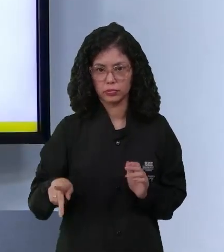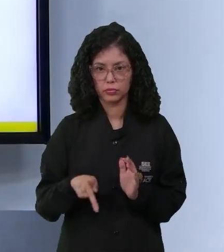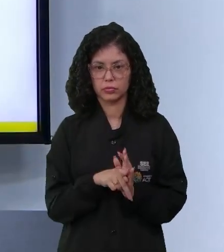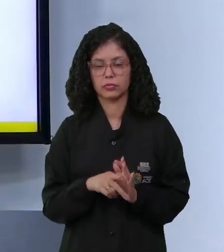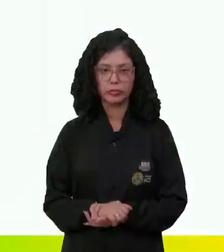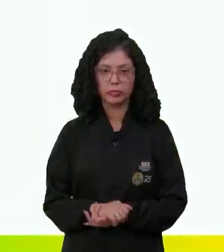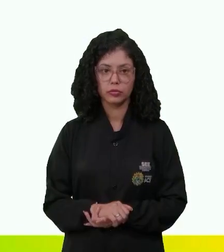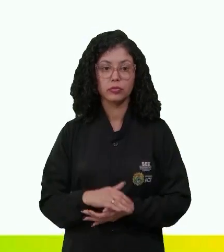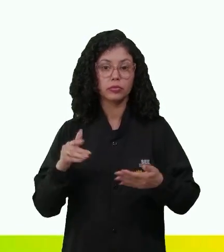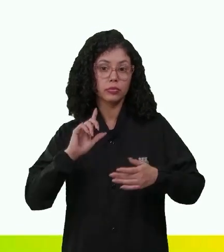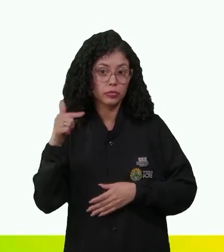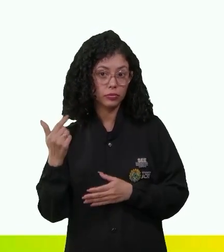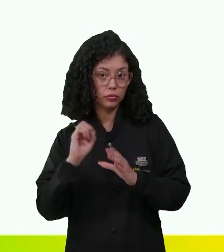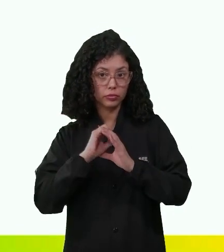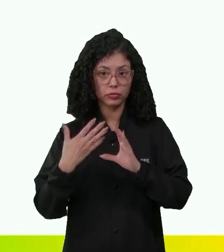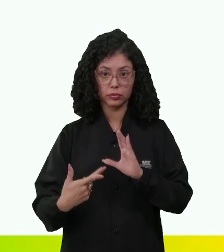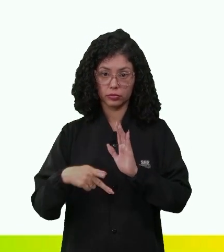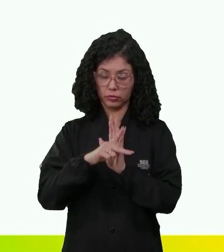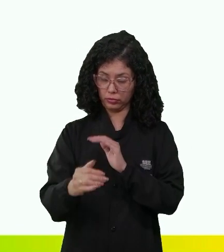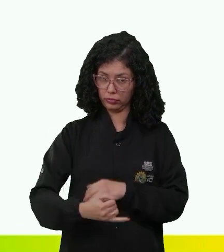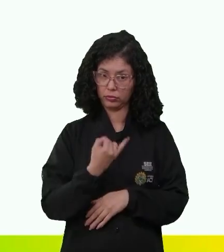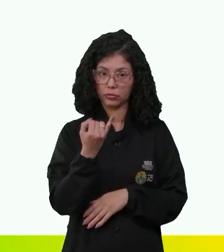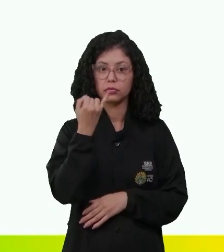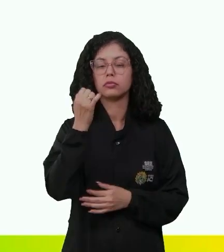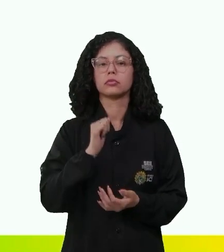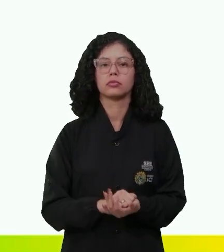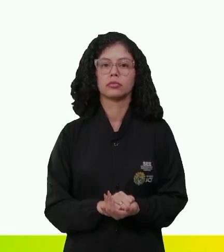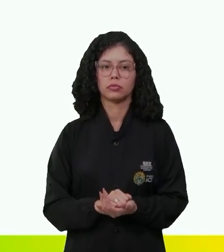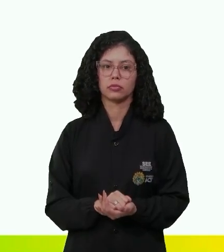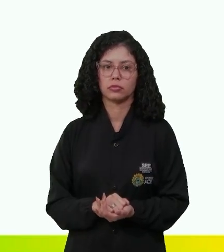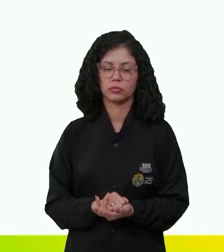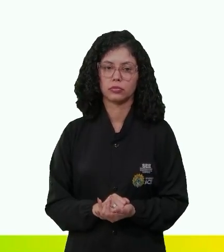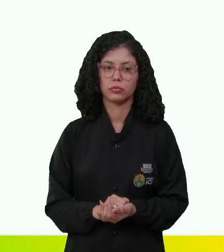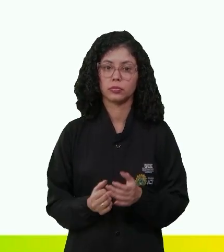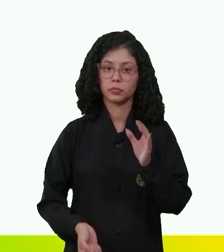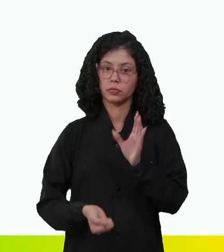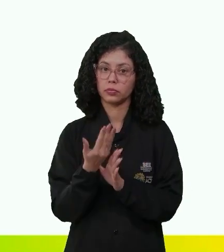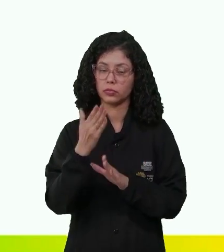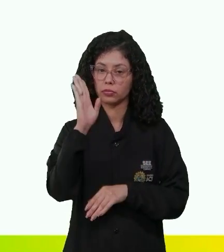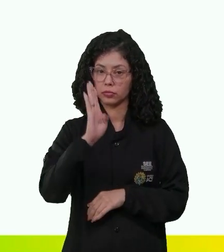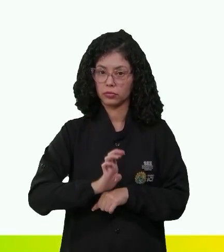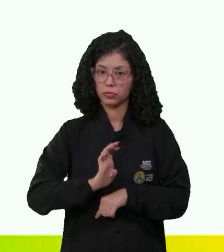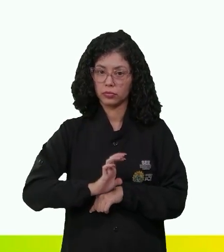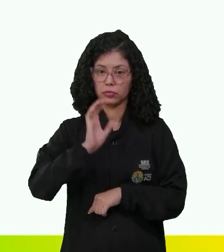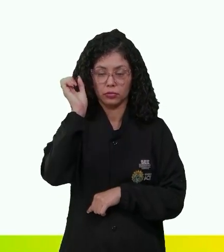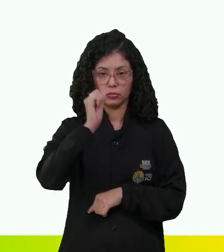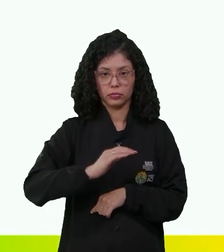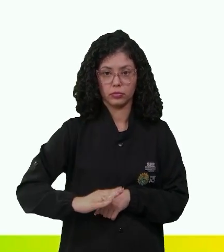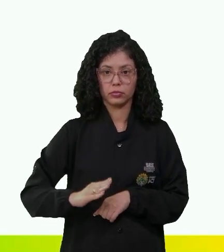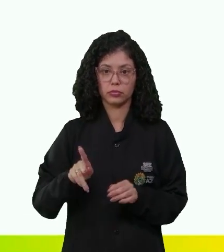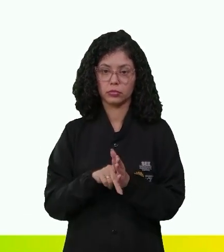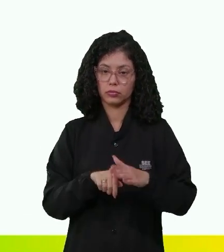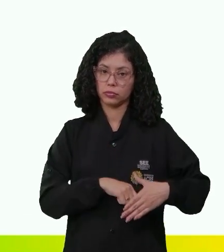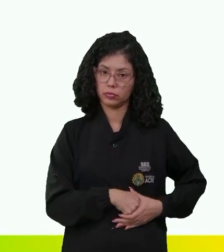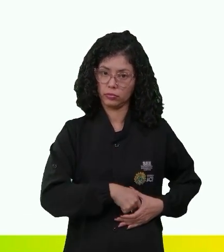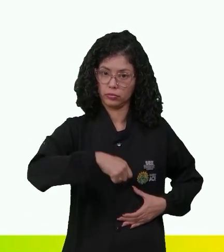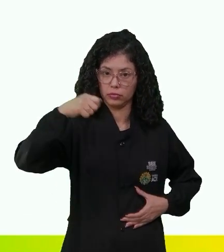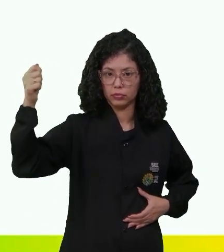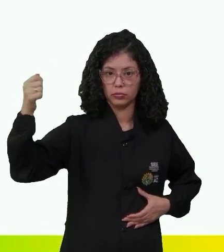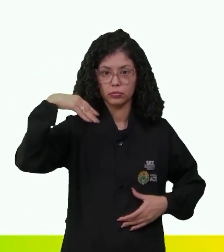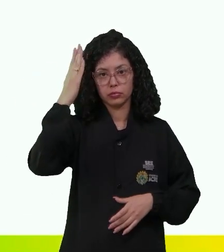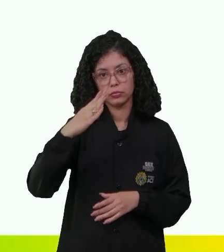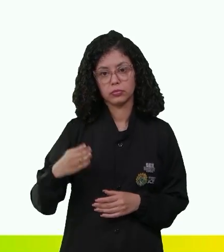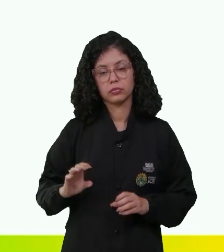estabeleceram. Outra característica importante da formação do Estado brasileiro é a independência do Brasil.